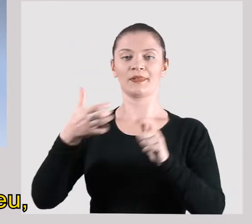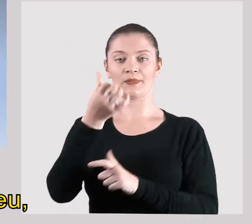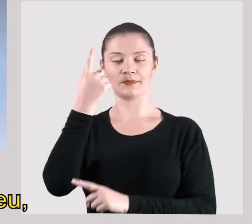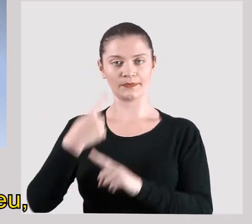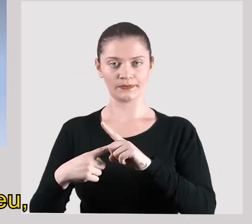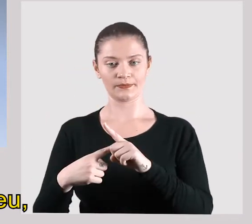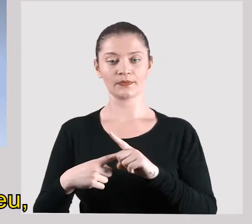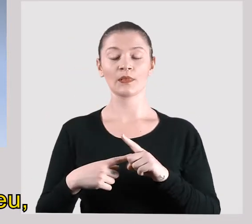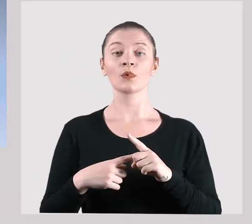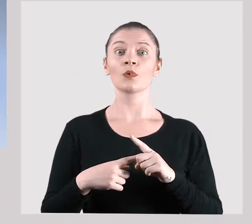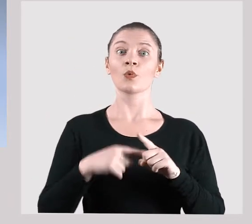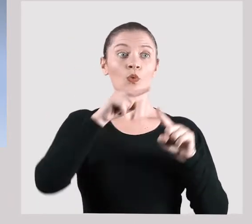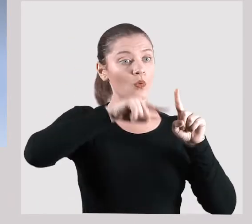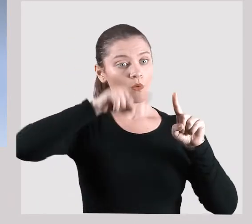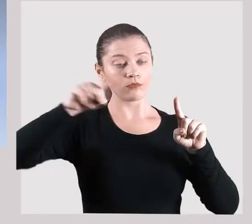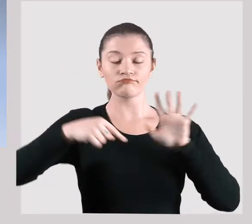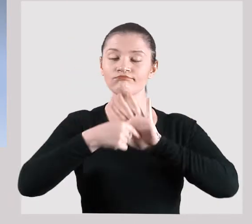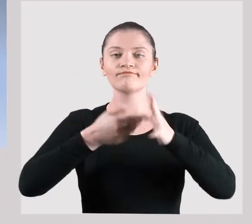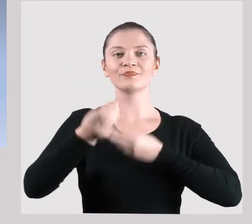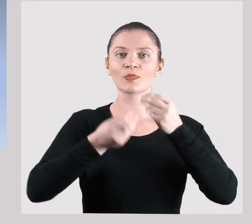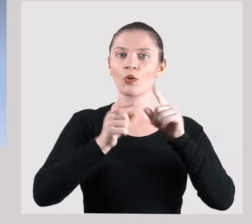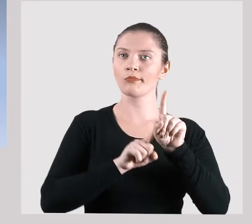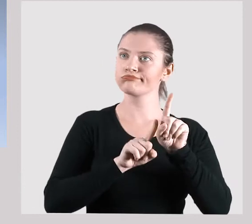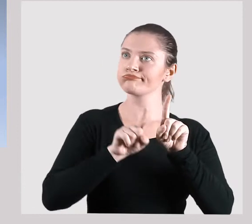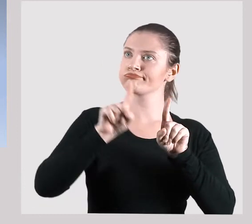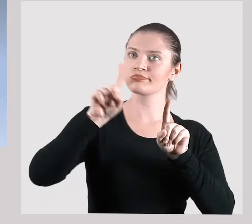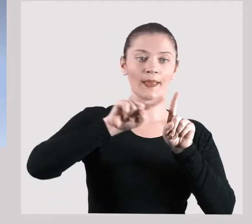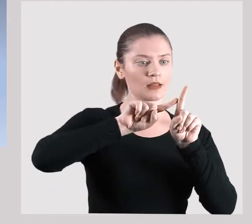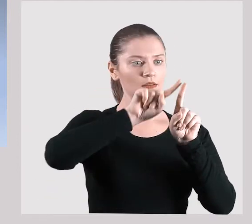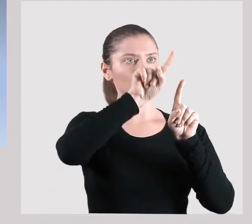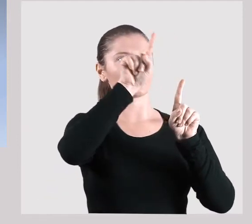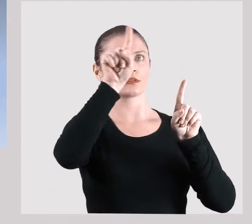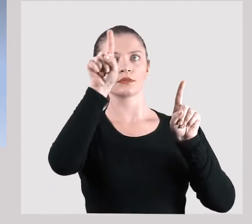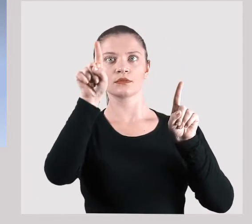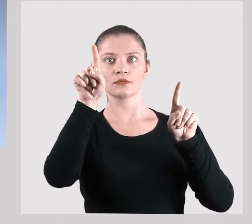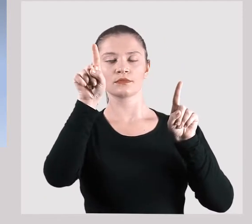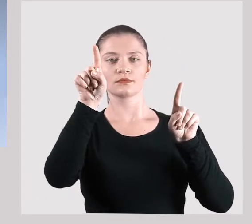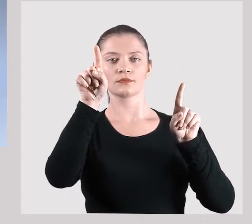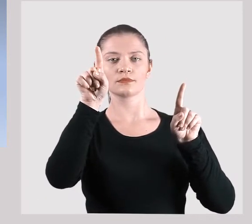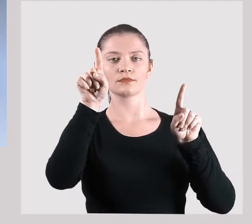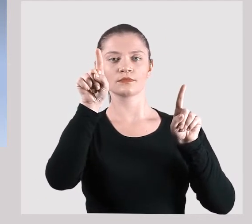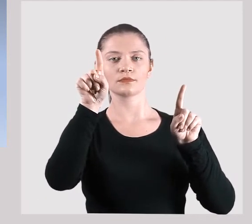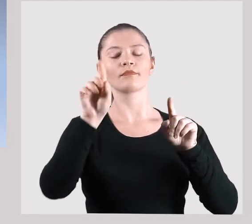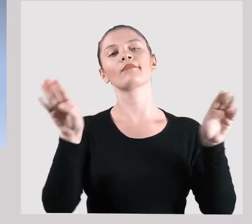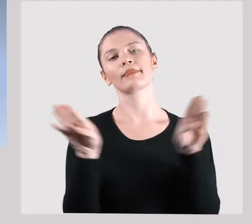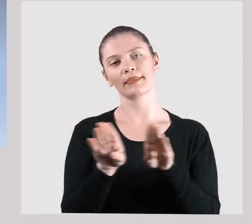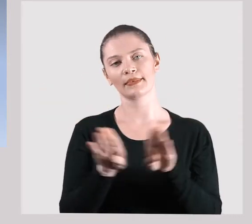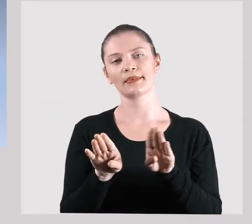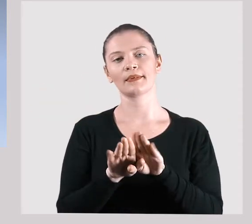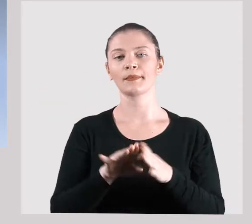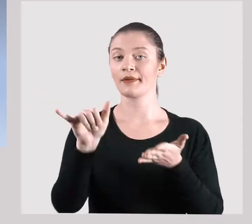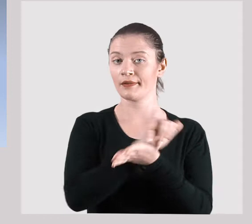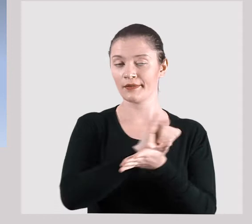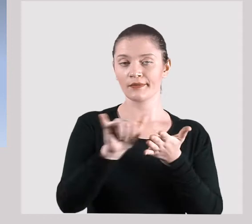mostra como cresceu, né, de uma maneira muito inclinada essa curva. E aí, também assim, em Nova York,